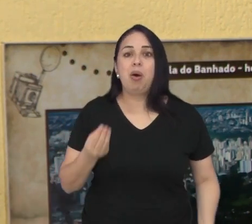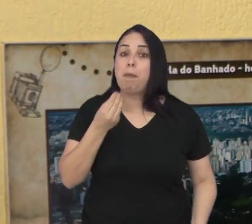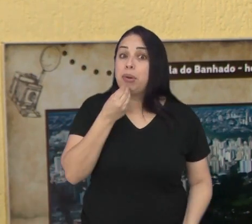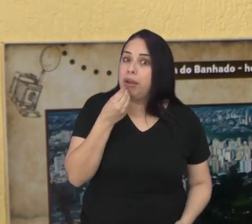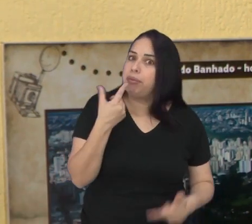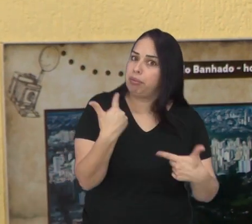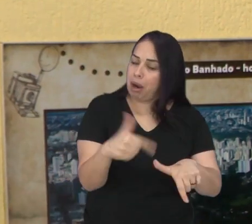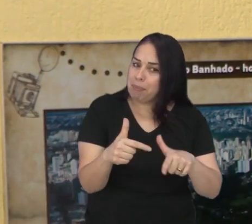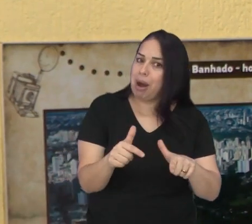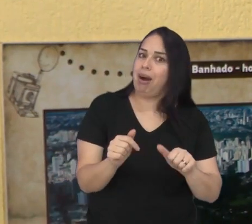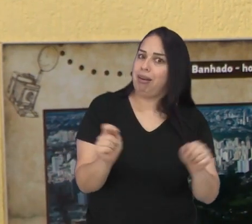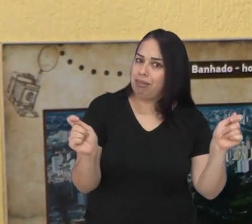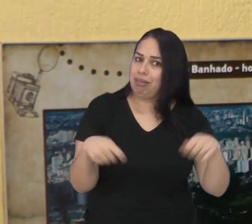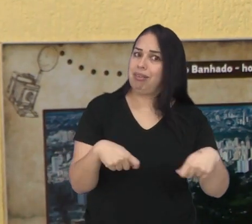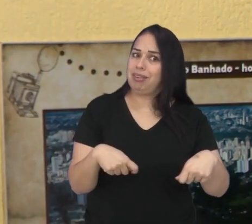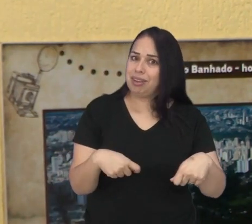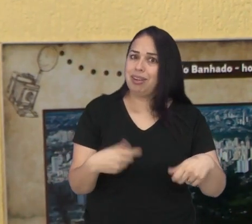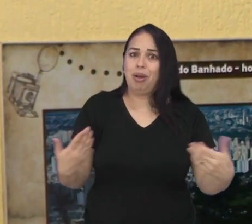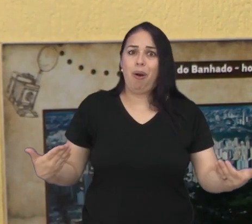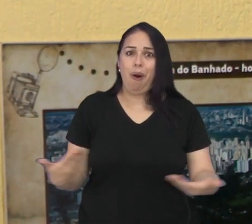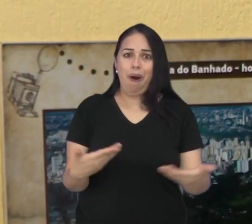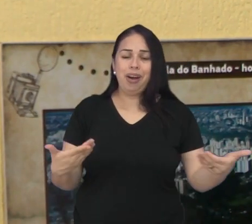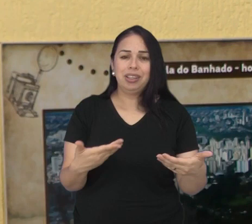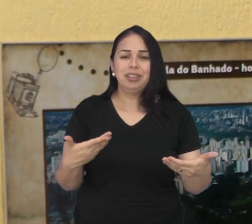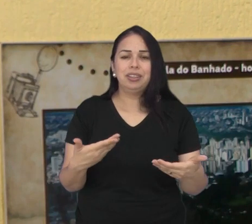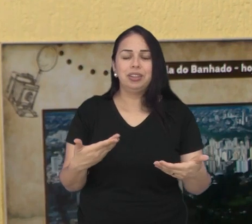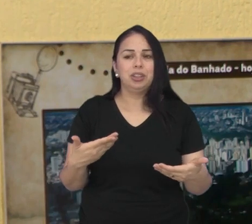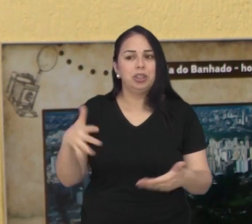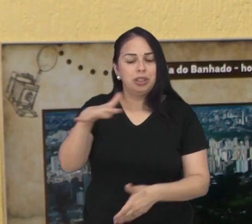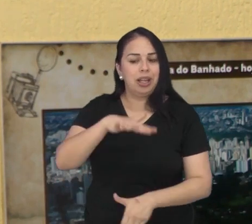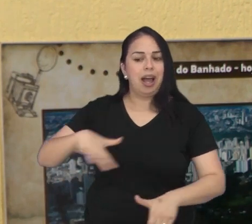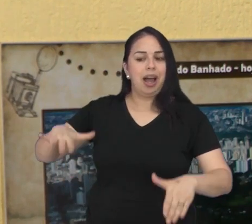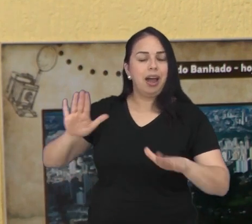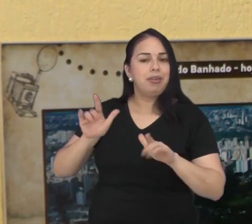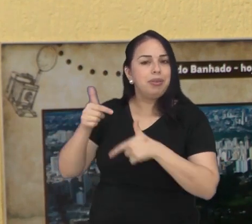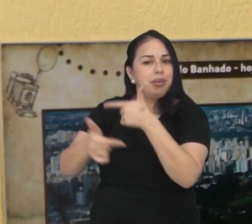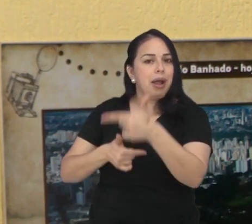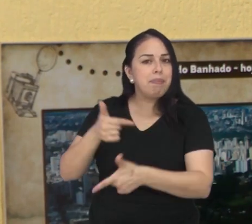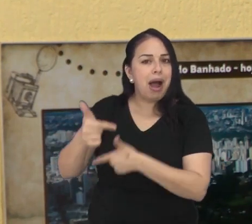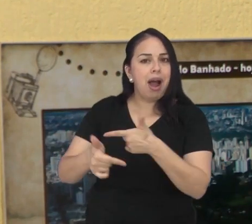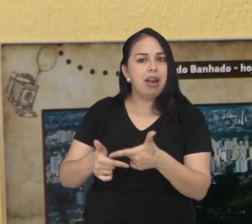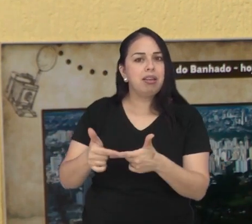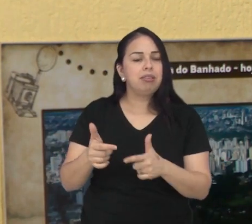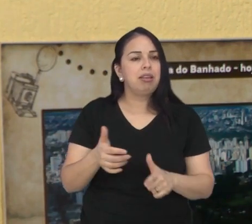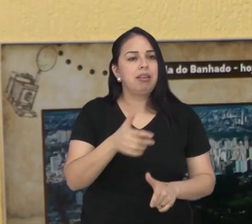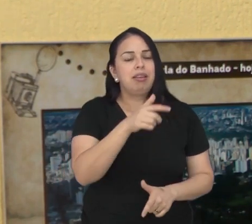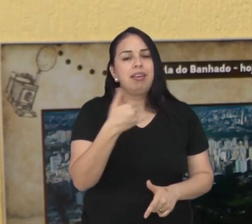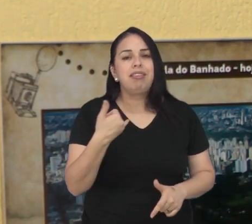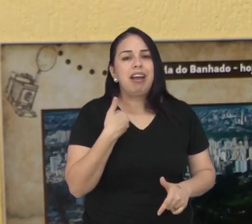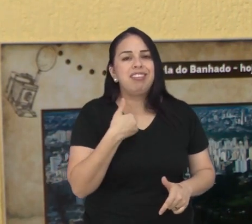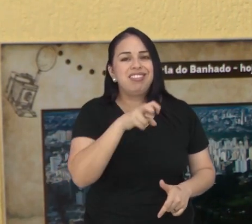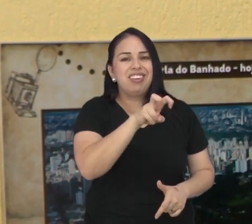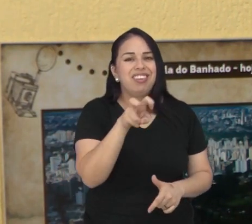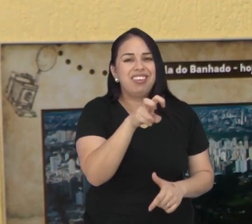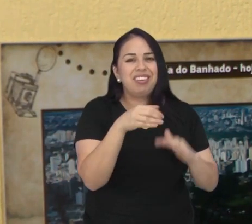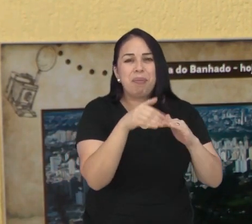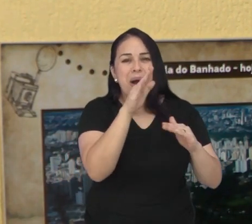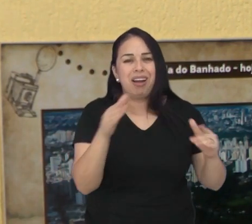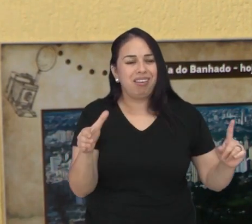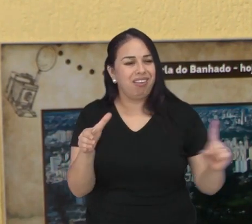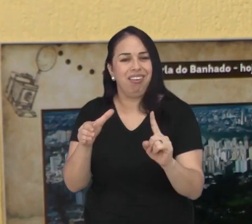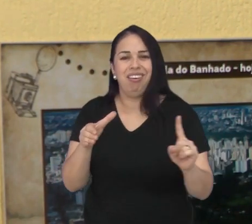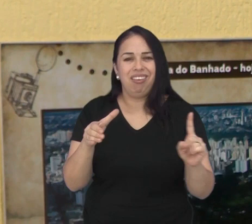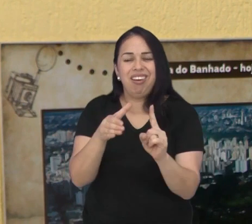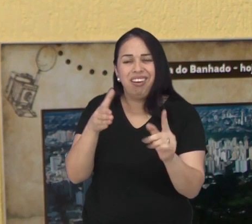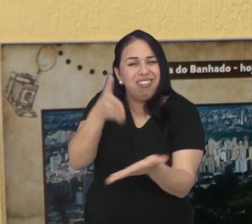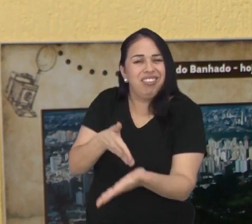até oportunidade de trabalho, porque hoje o mercado de trabalho é muito fechado para pessoas acima de 55 anos